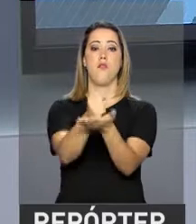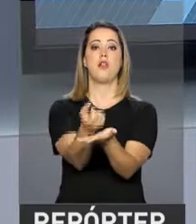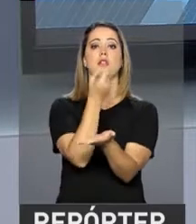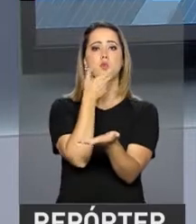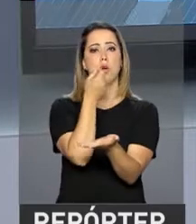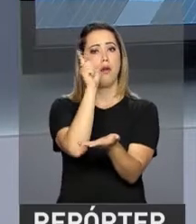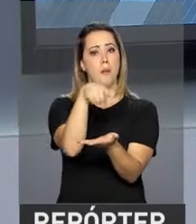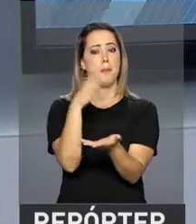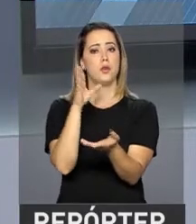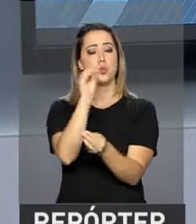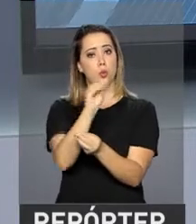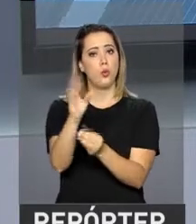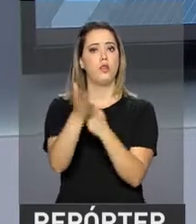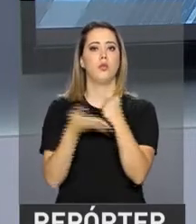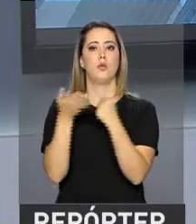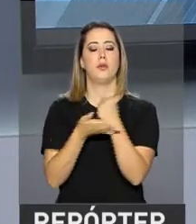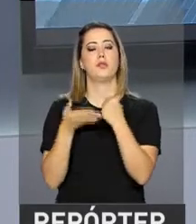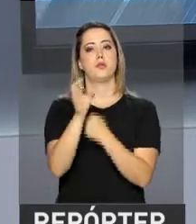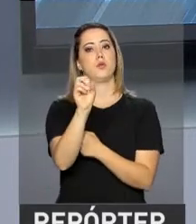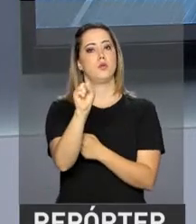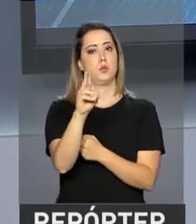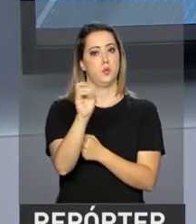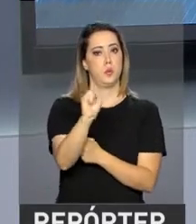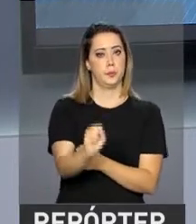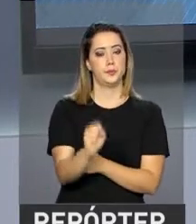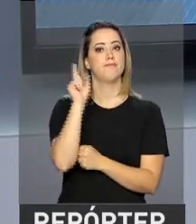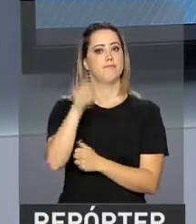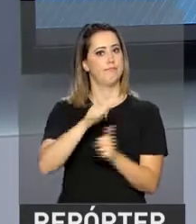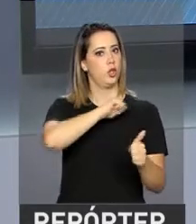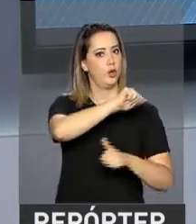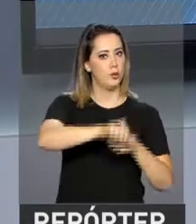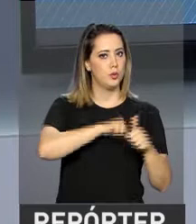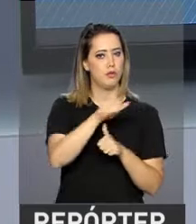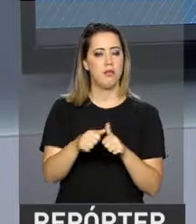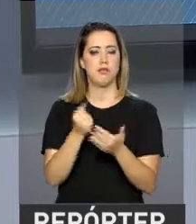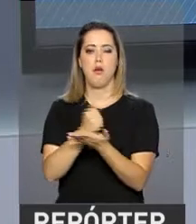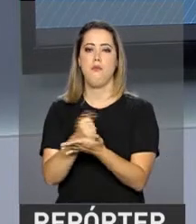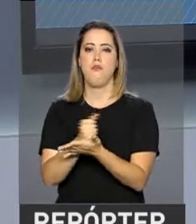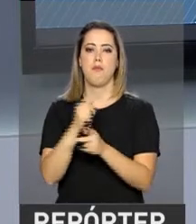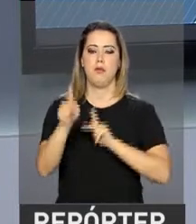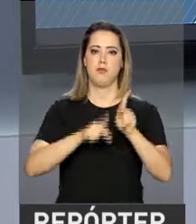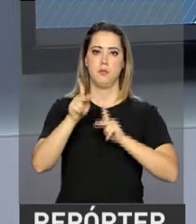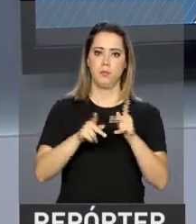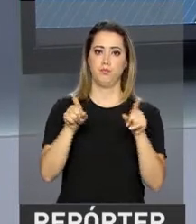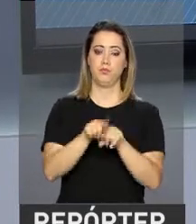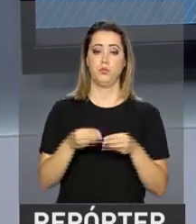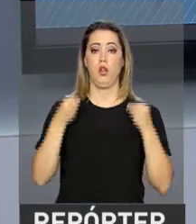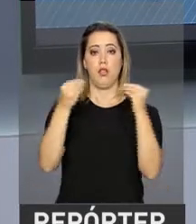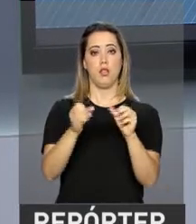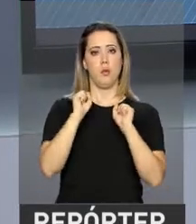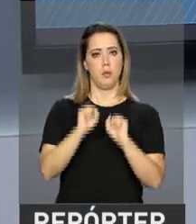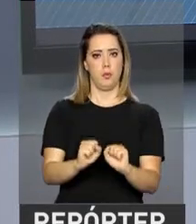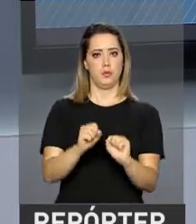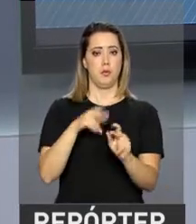medicamentos da atenção básica do sistema único de saúde o sus uma reestruturação no farmácia popular vai garantir que a